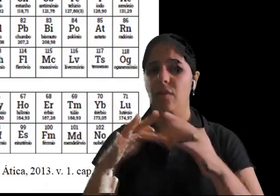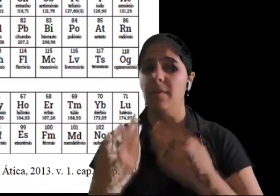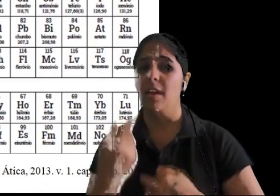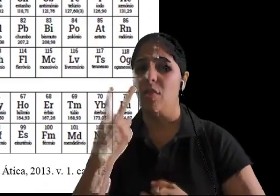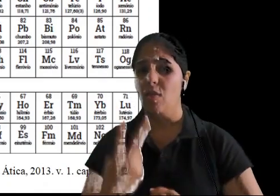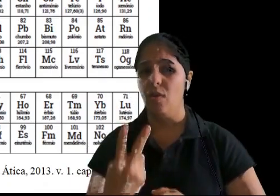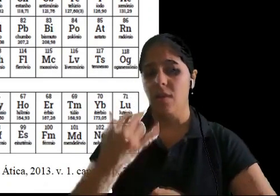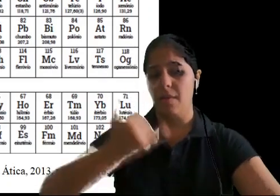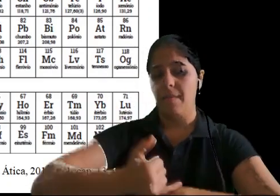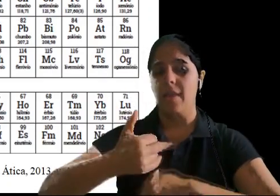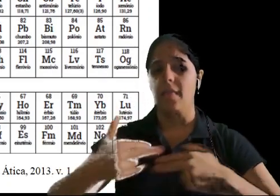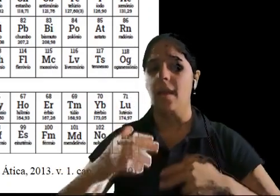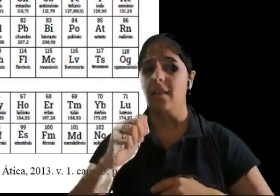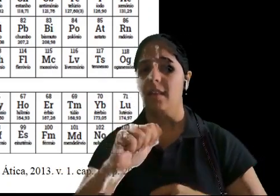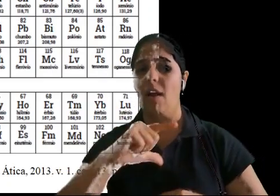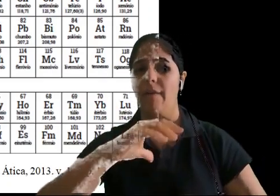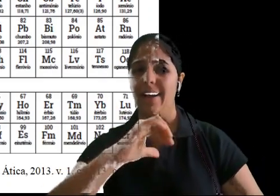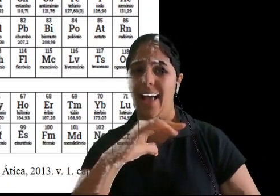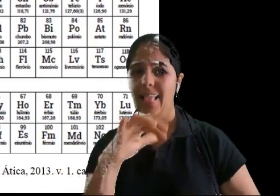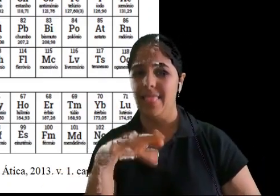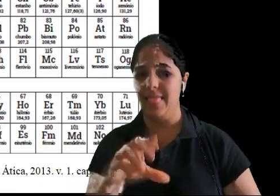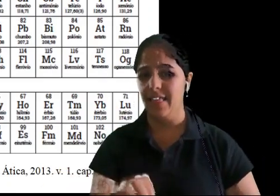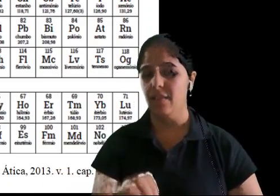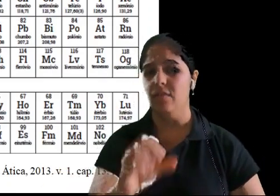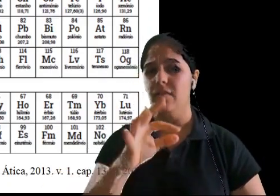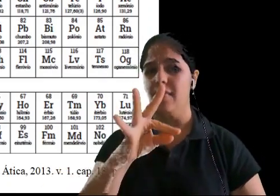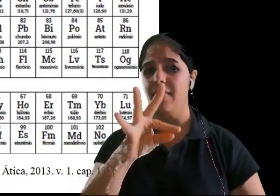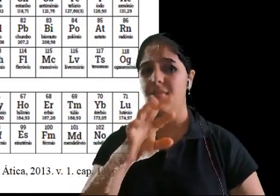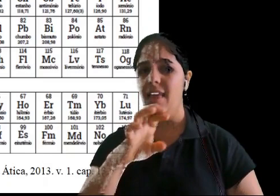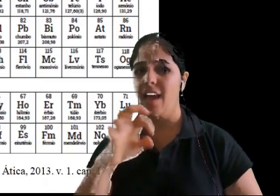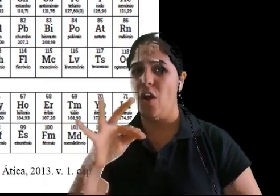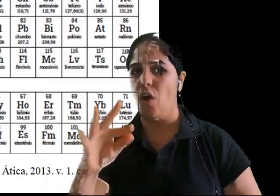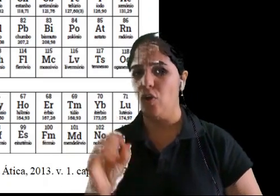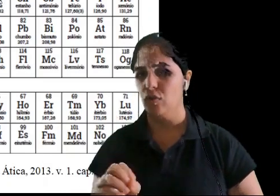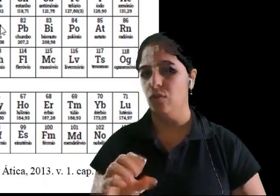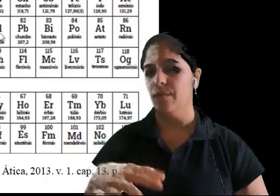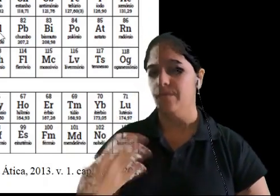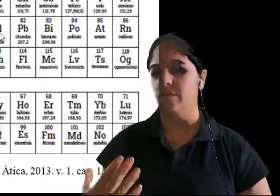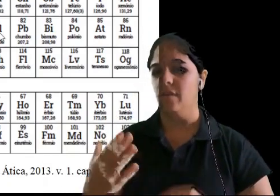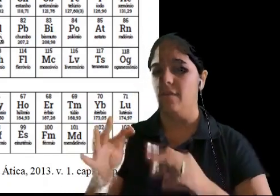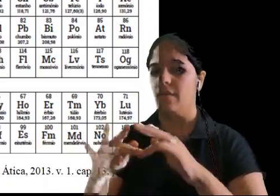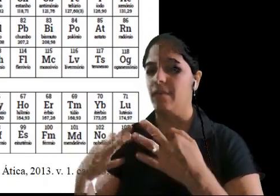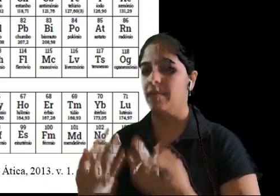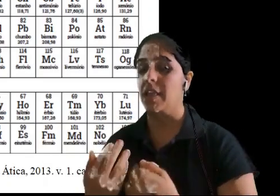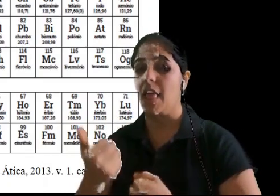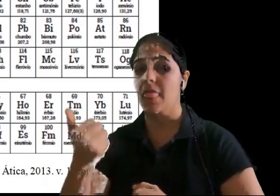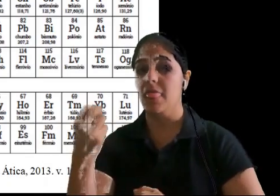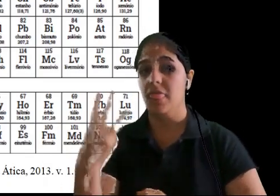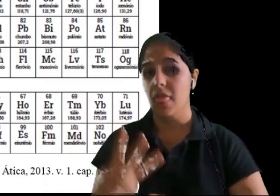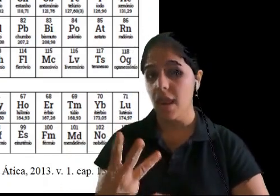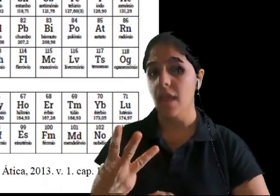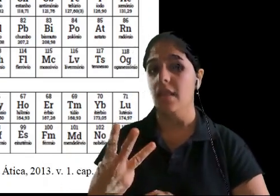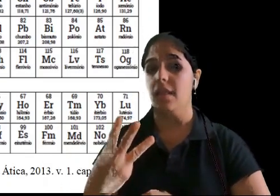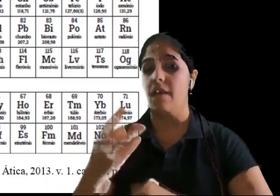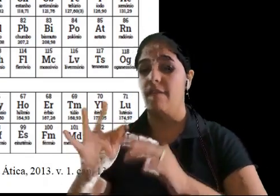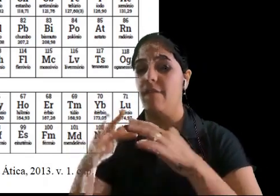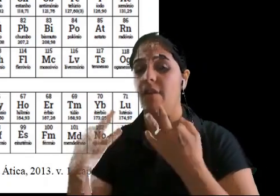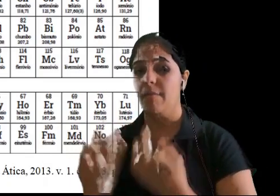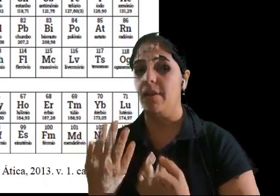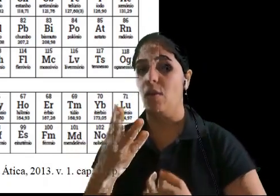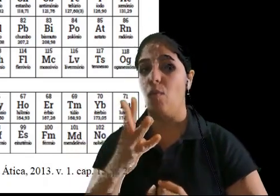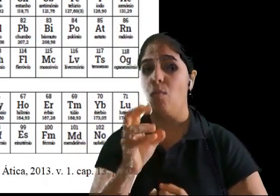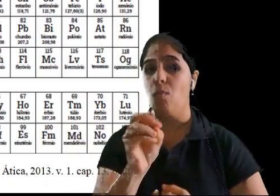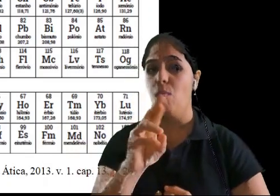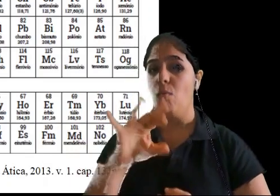2 são conhecidos como metais alcalinos terrosos. Já os elementos do grupo 13 fazem parte então